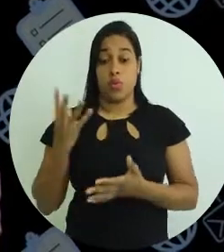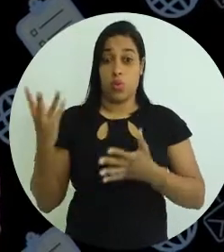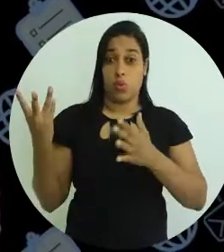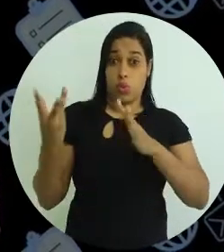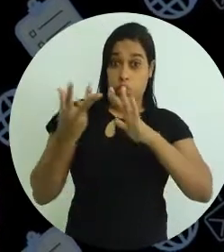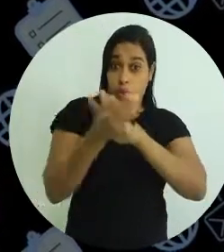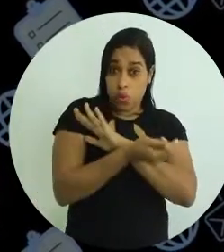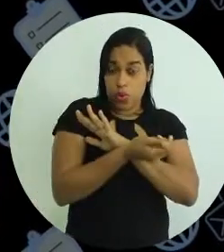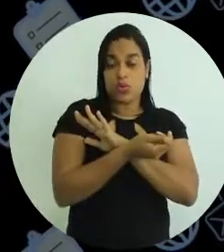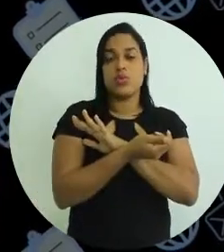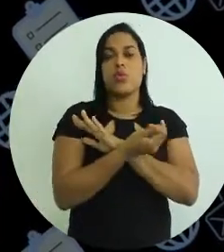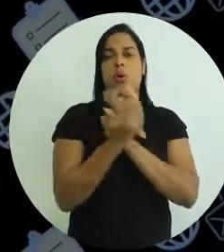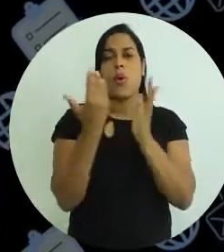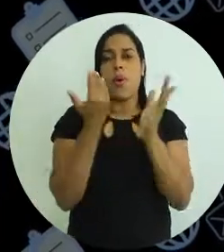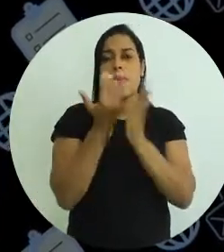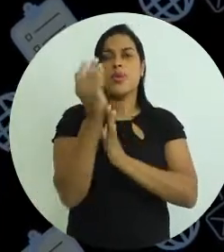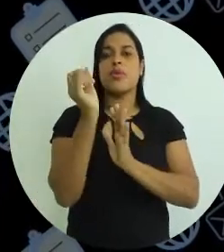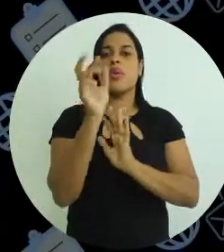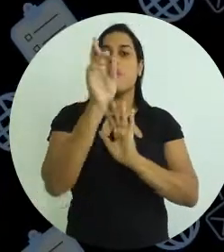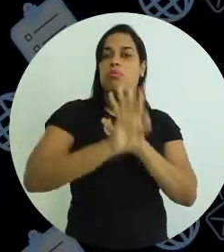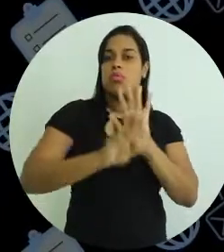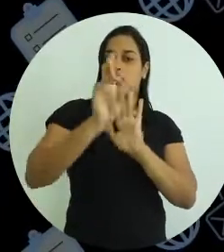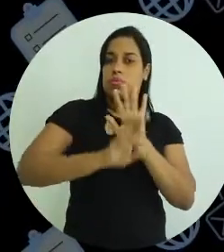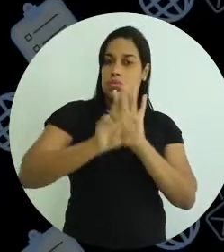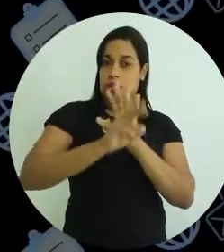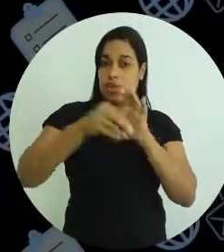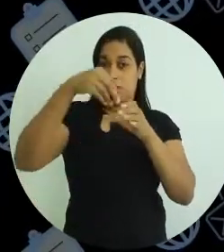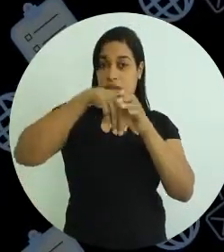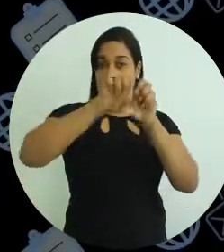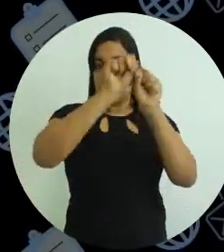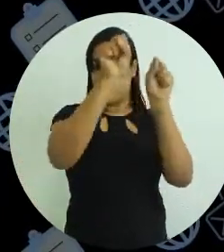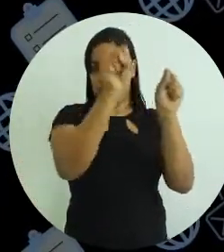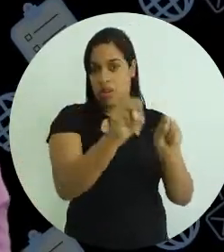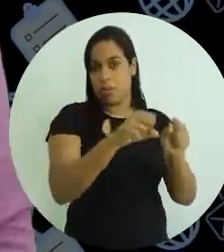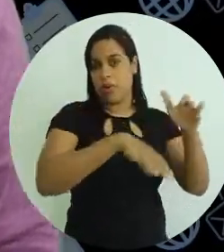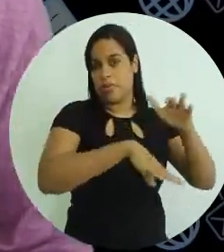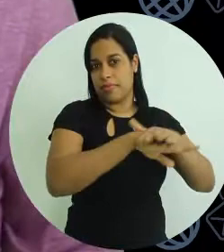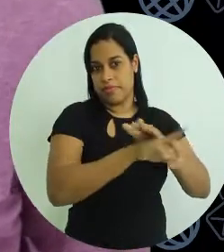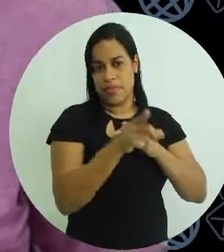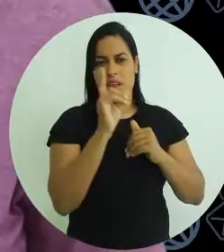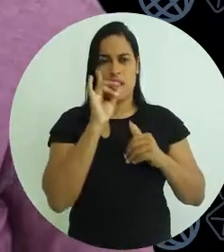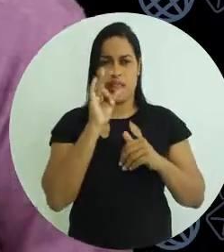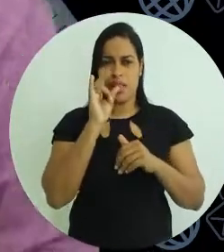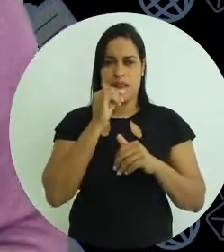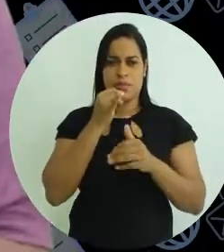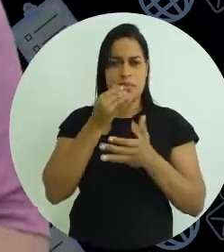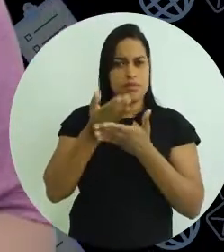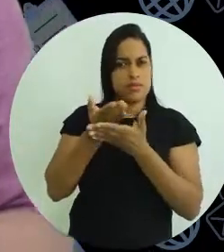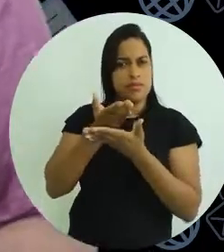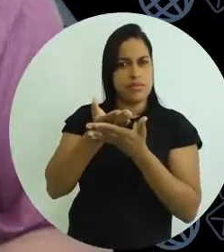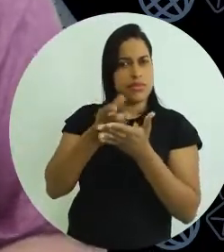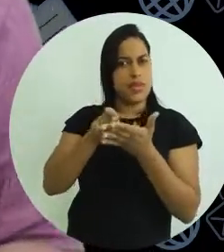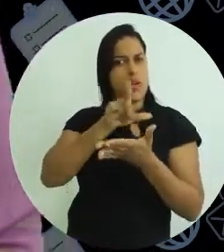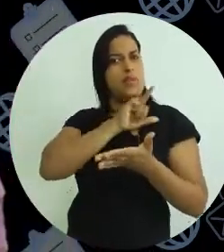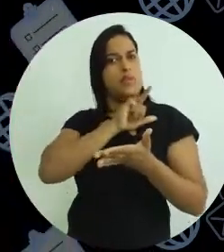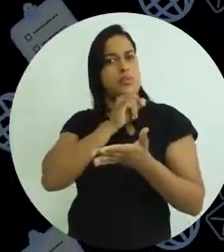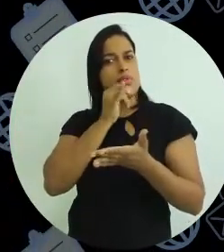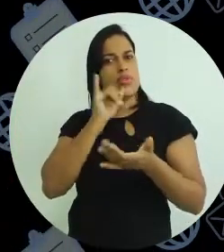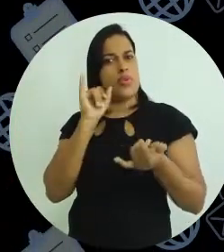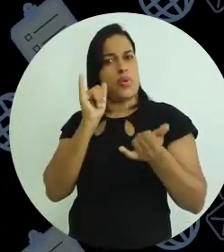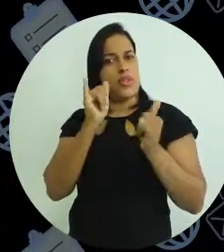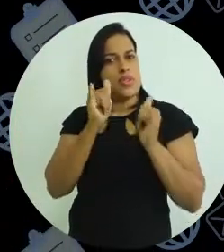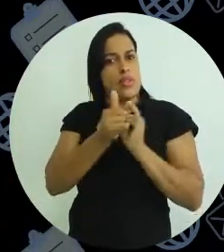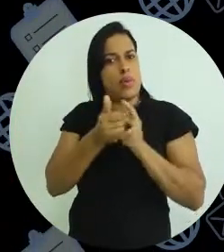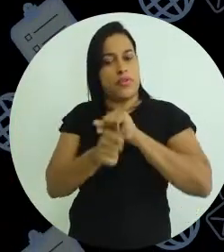isso começa a ficar registrado dentro de um sistema. Vocês lembram do exemplo que eu dei na aula passada sobre a CELP quando ia